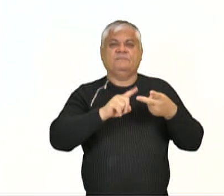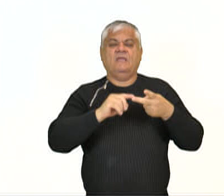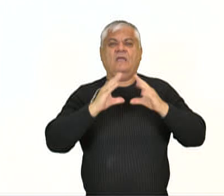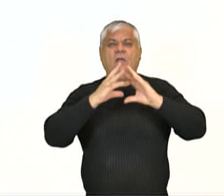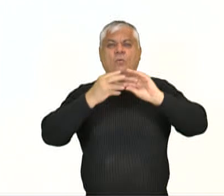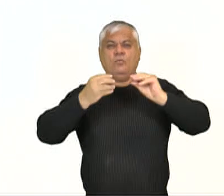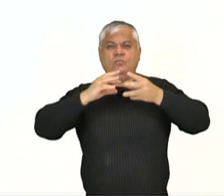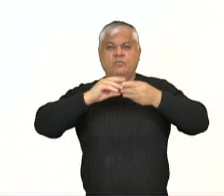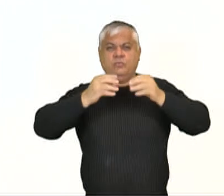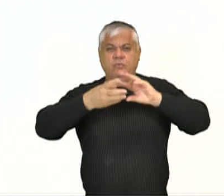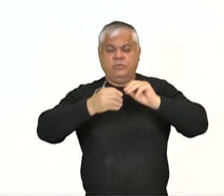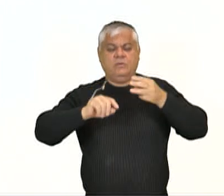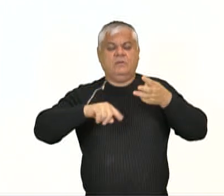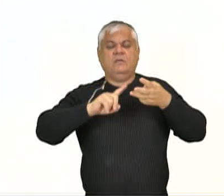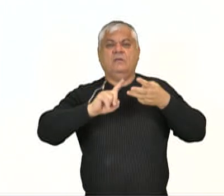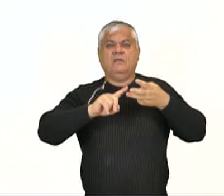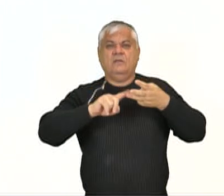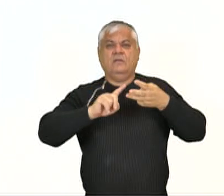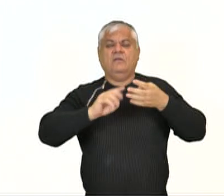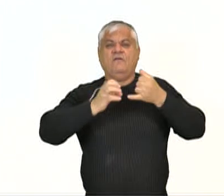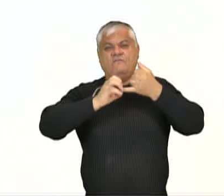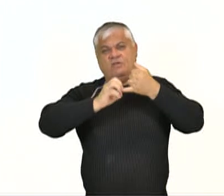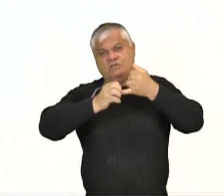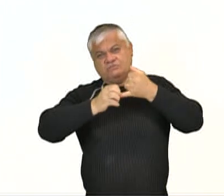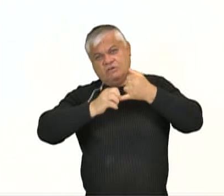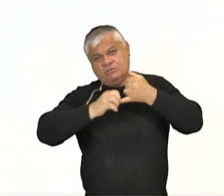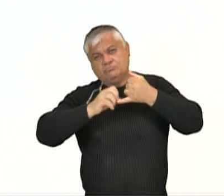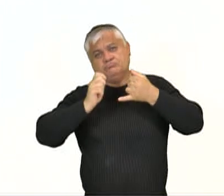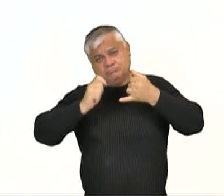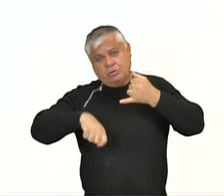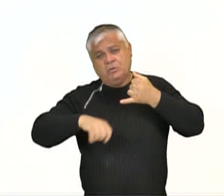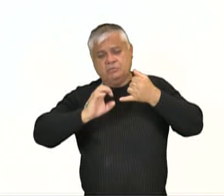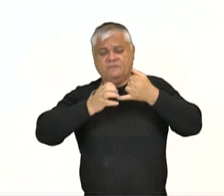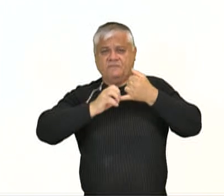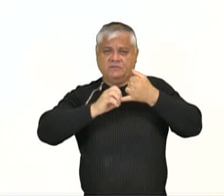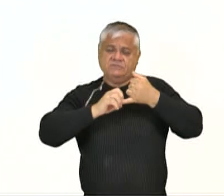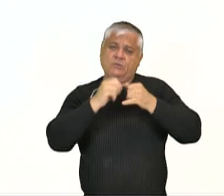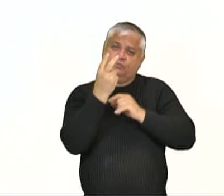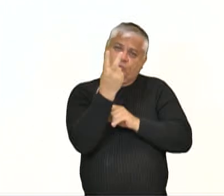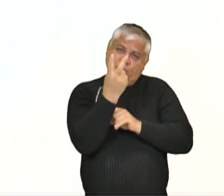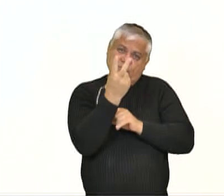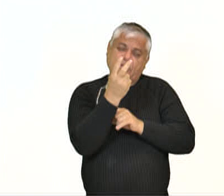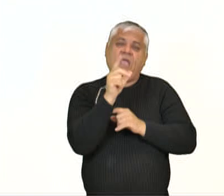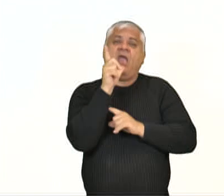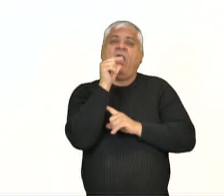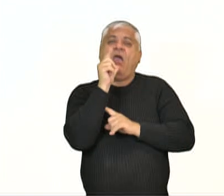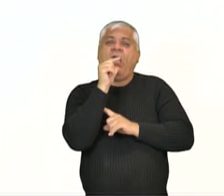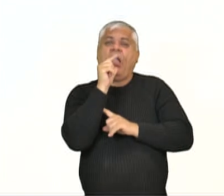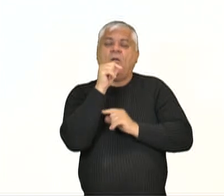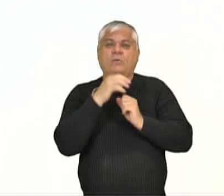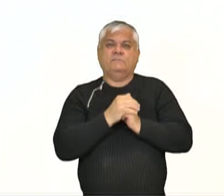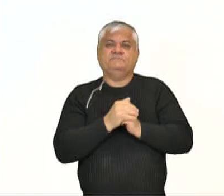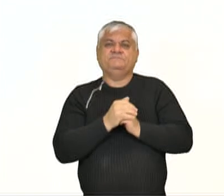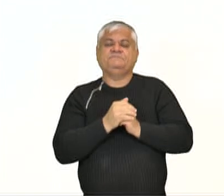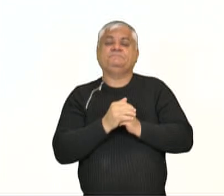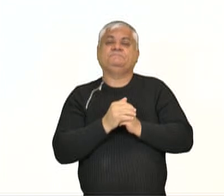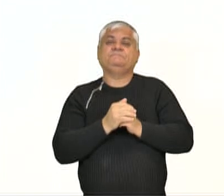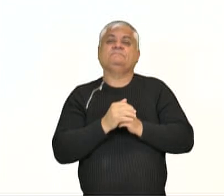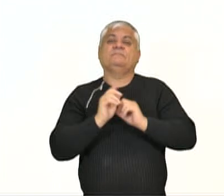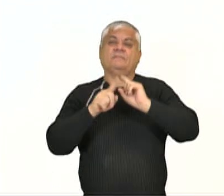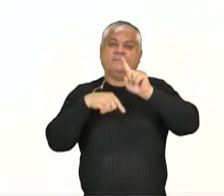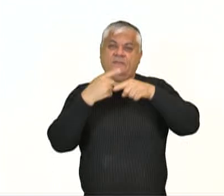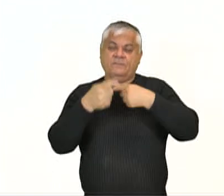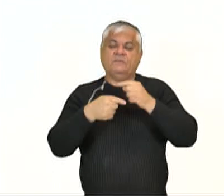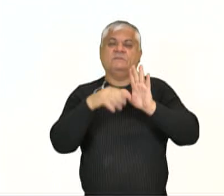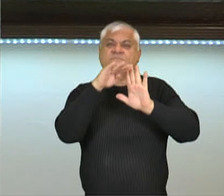algodão, e pode ser grãos de feijão, né? Que você vai utilizar ali, 2 grãos de feijão e a água, tá? E depois o procedimento,